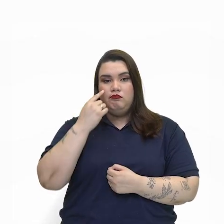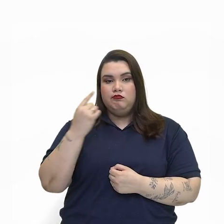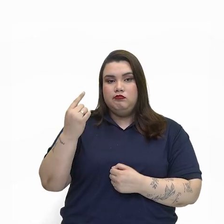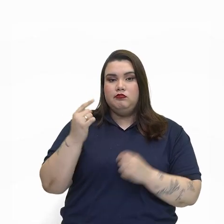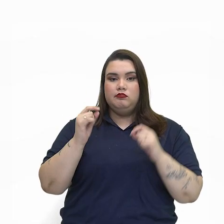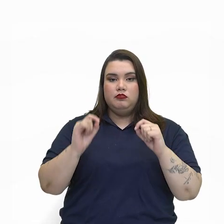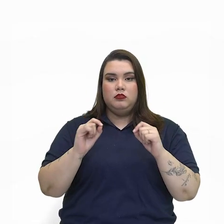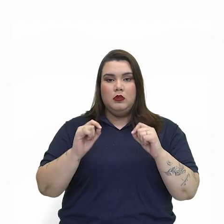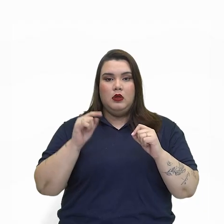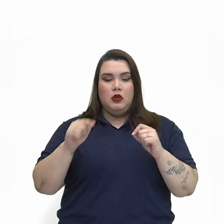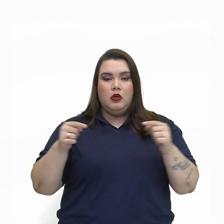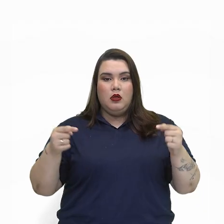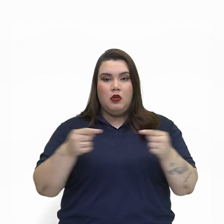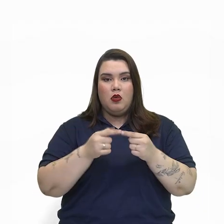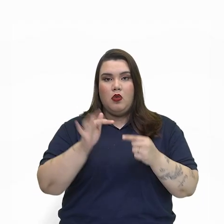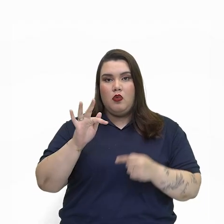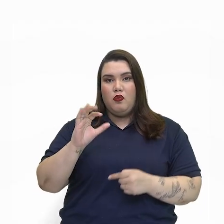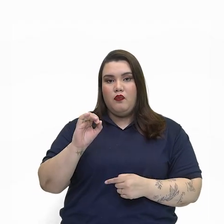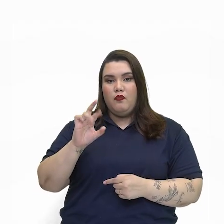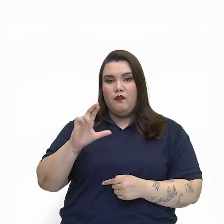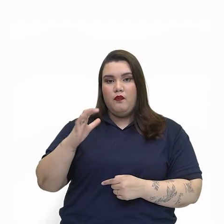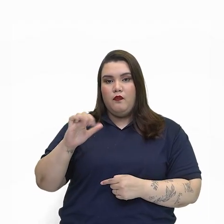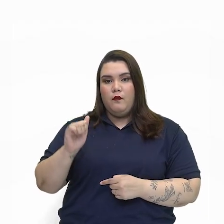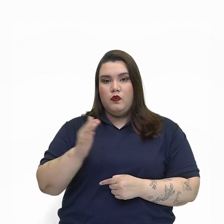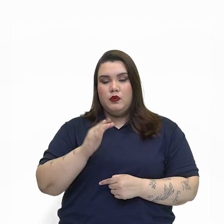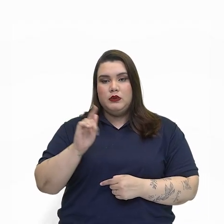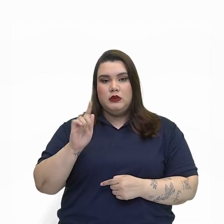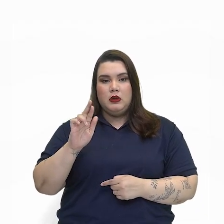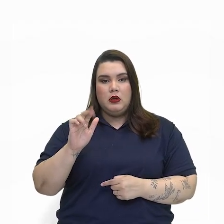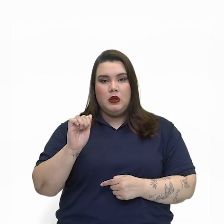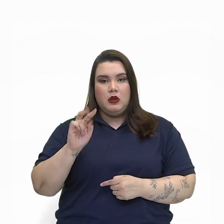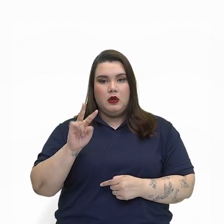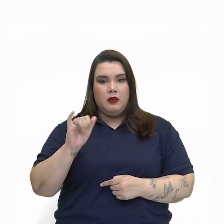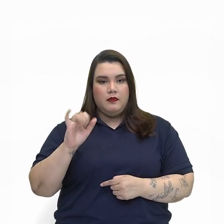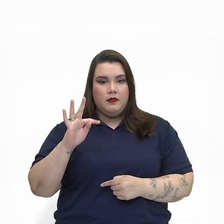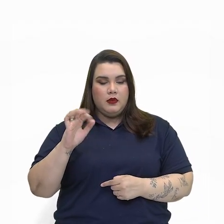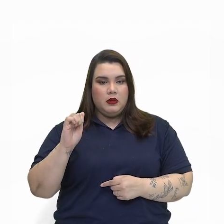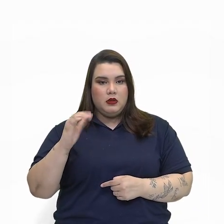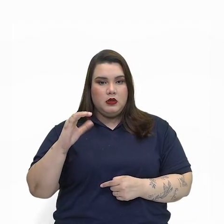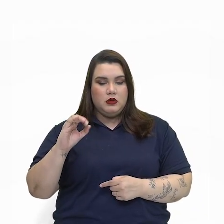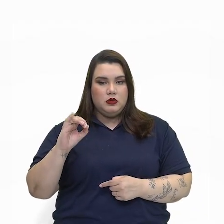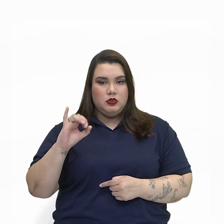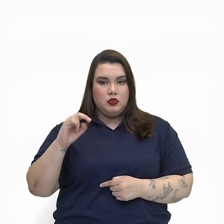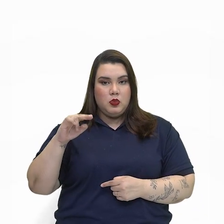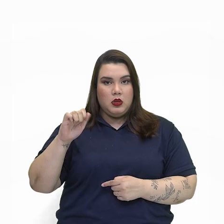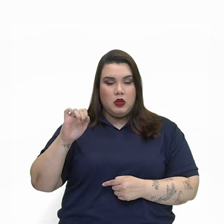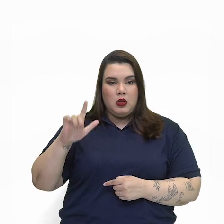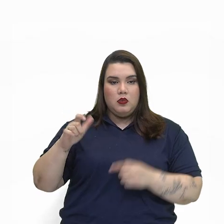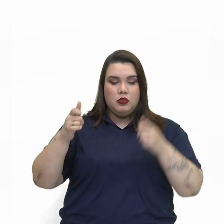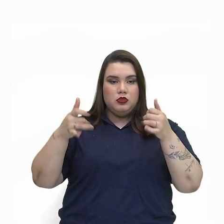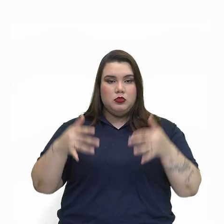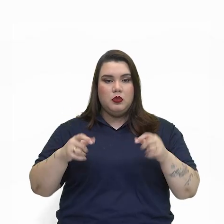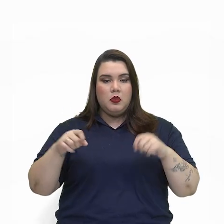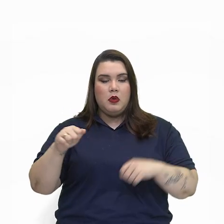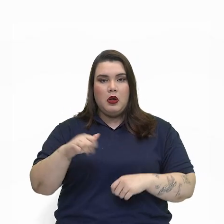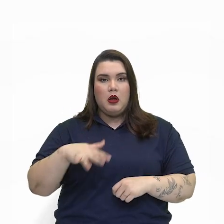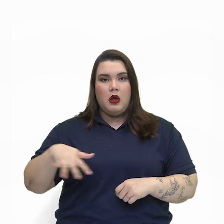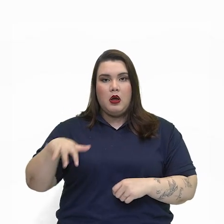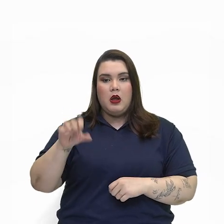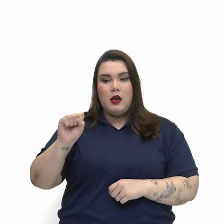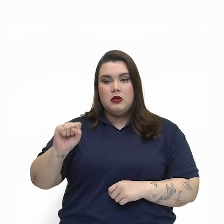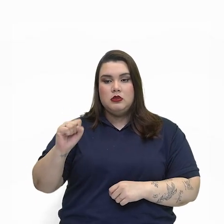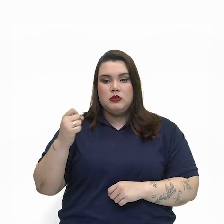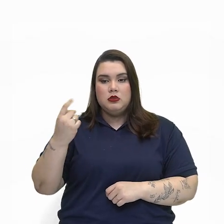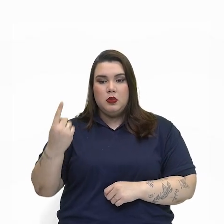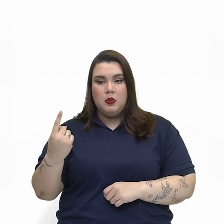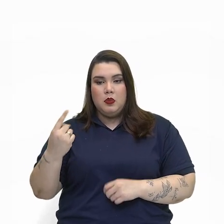sistema estrela-planeta seja a força gravitacional, são feitas as seguintes afirmações. As áreas S1 e S2,